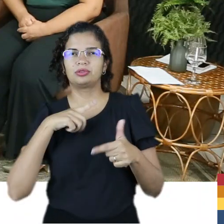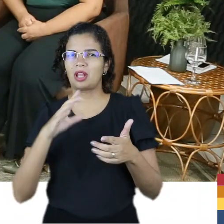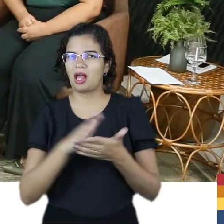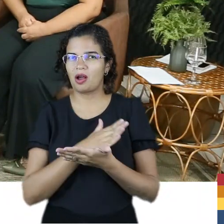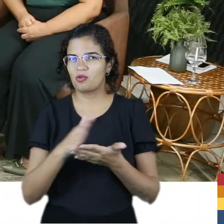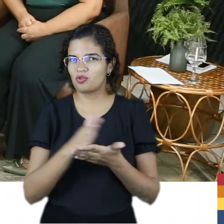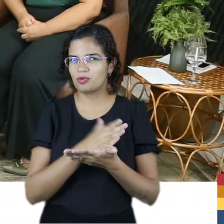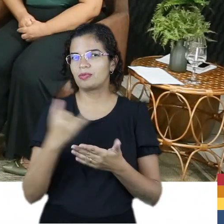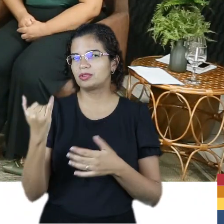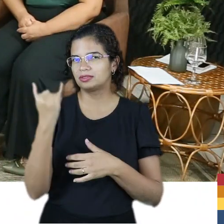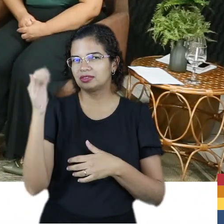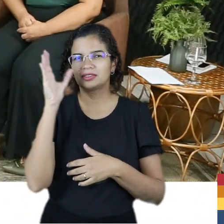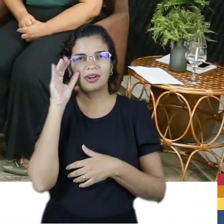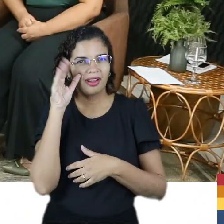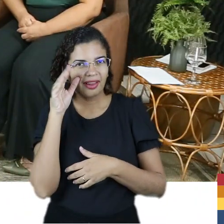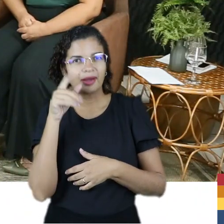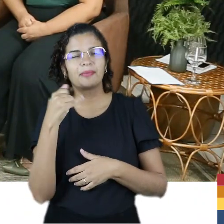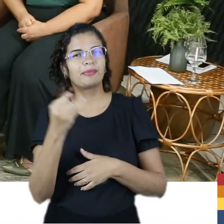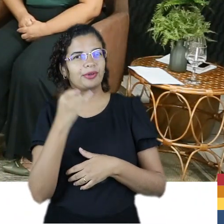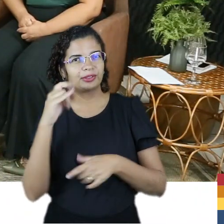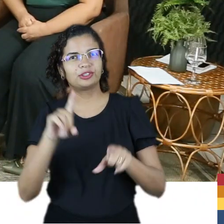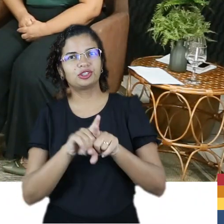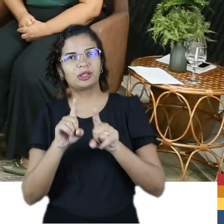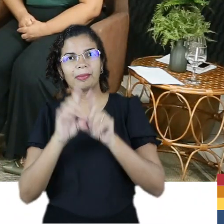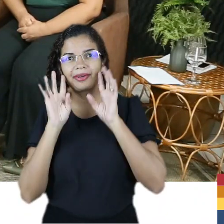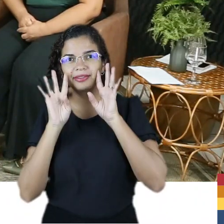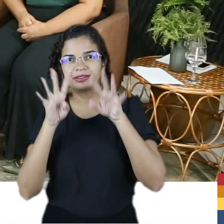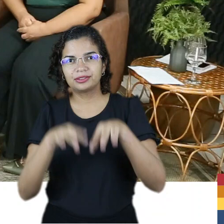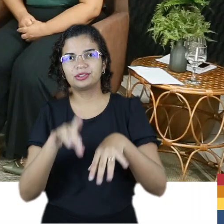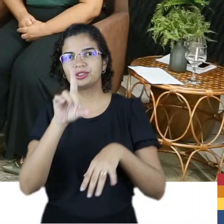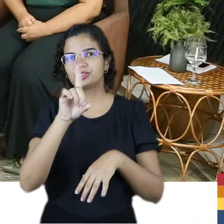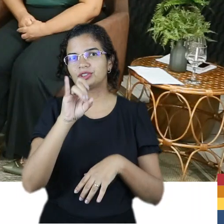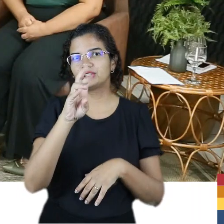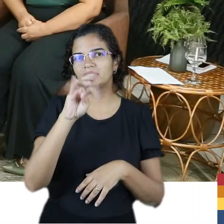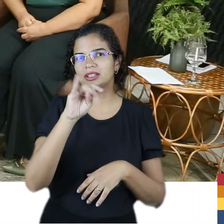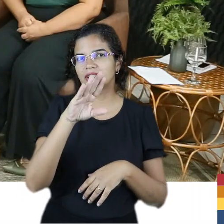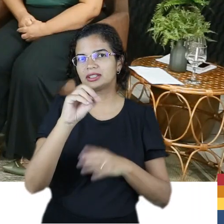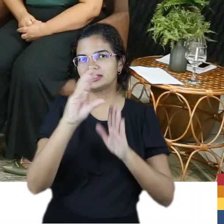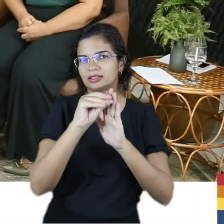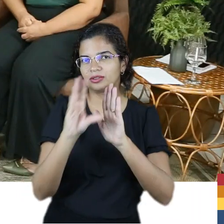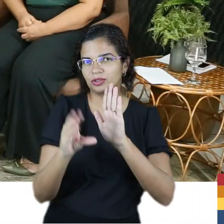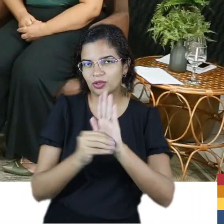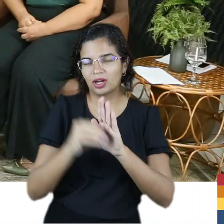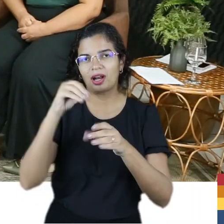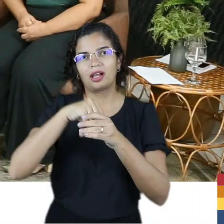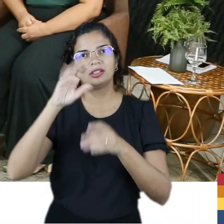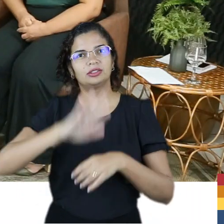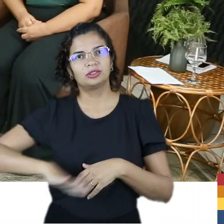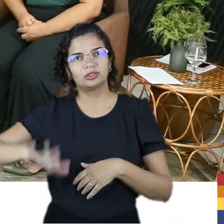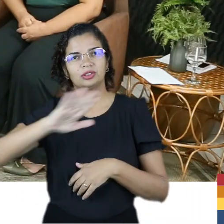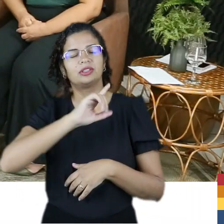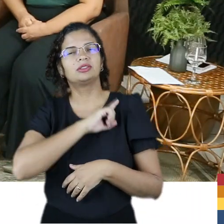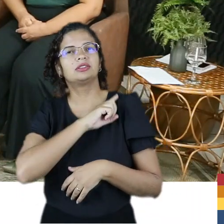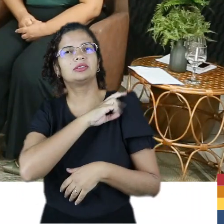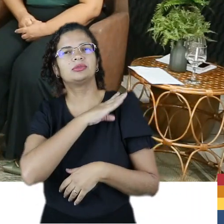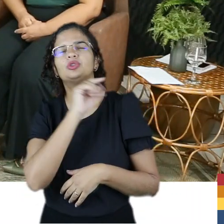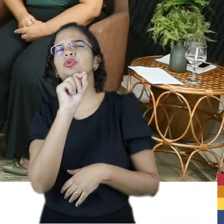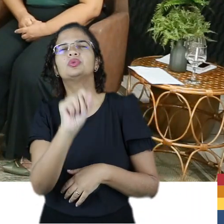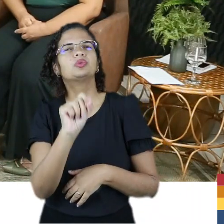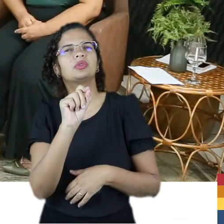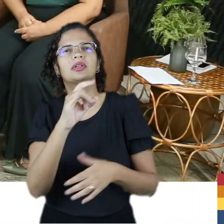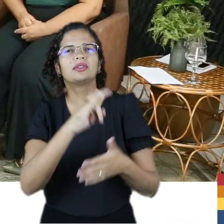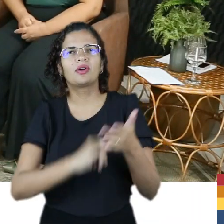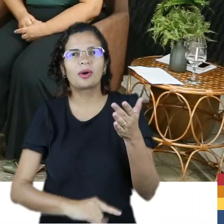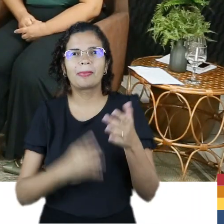para a organização das diretrizes curriculares nacionais para o ensino médio, nós vamos ter um seguinte mote, o ensino médio como a última